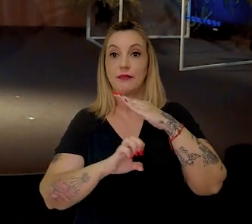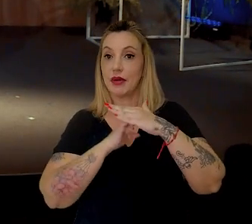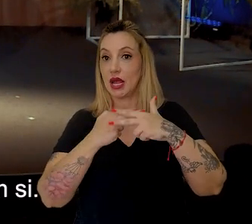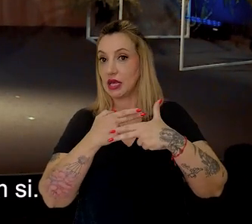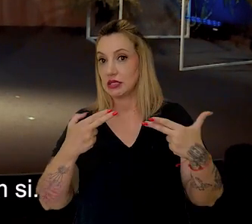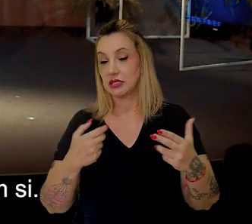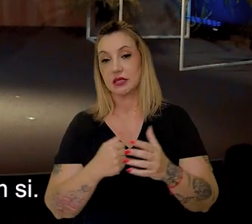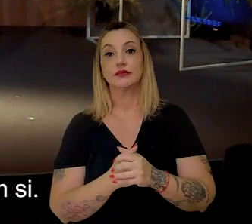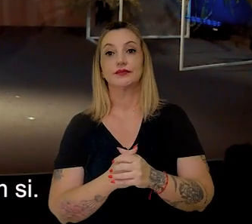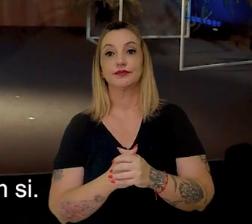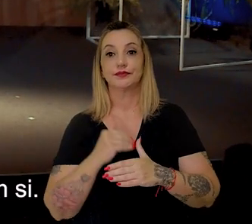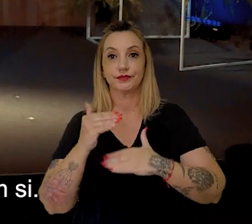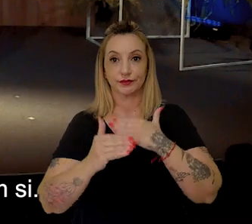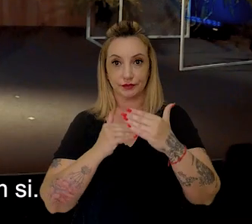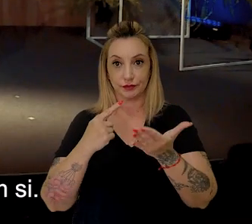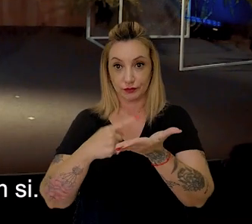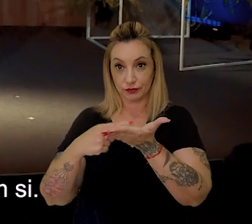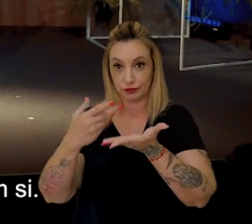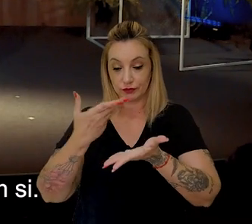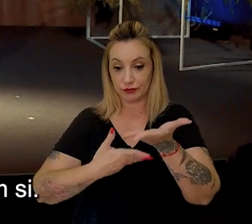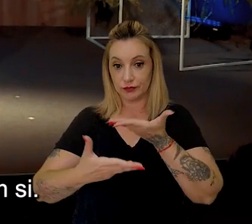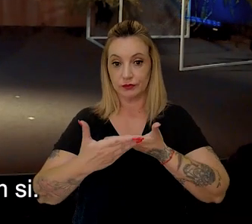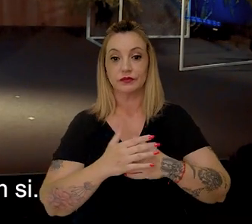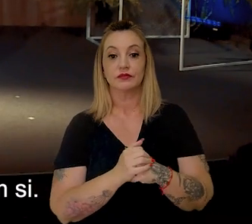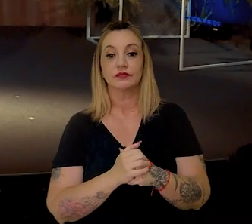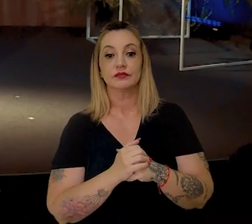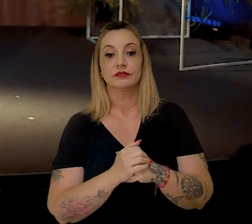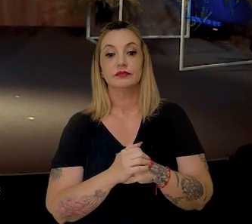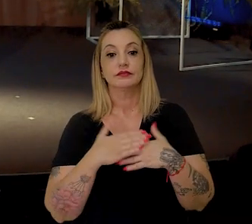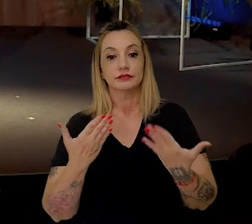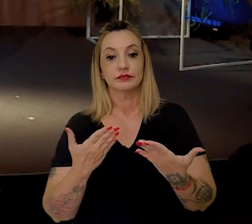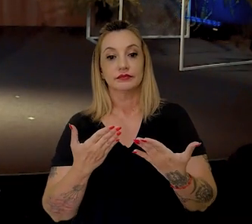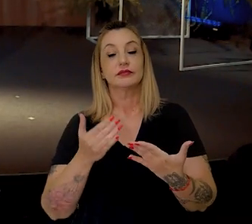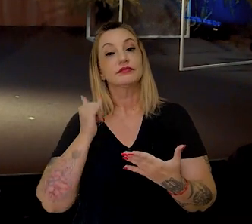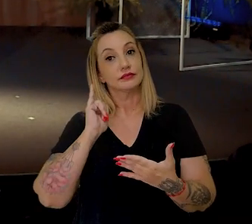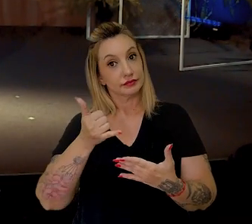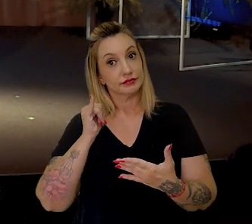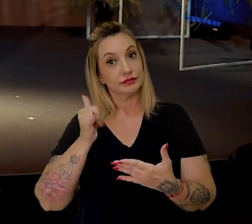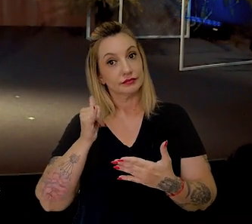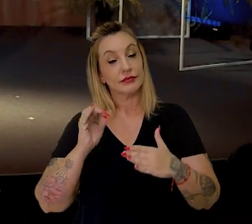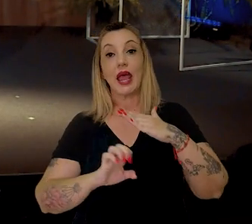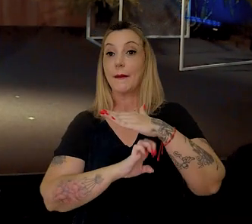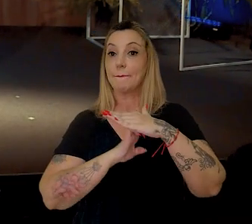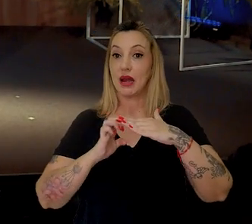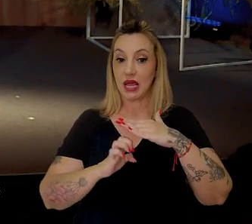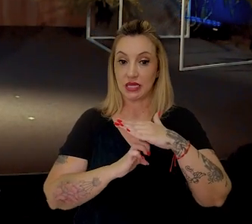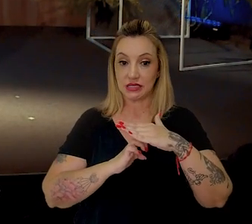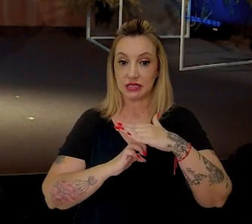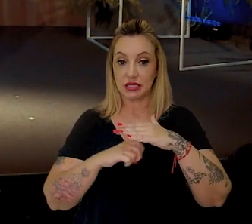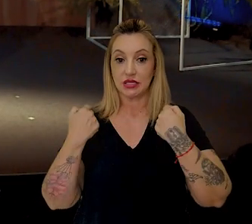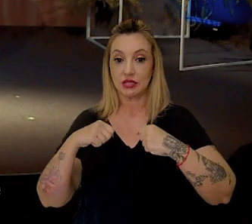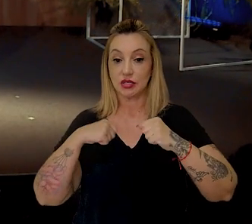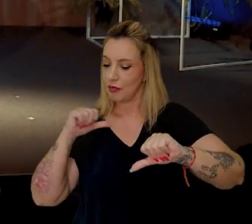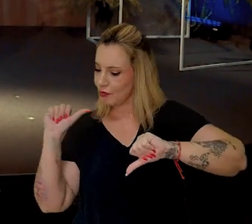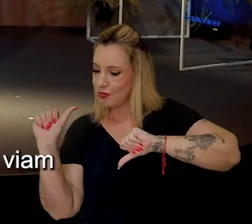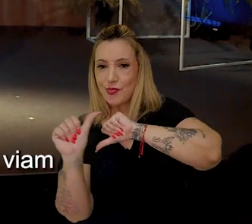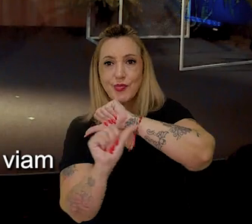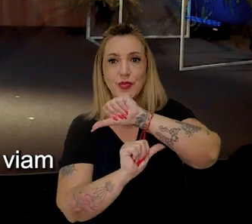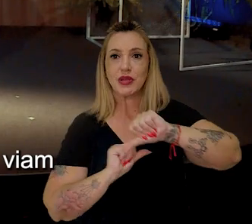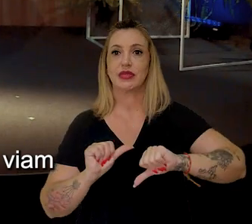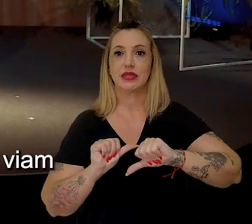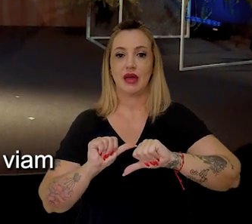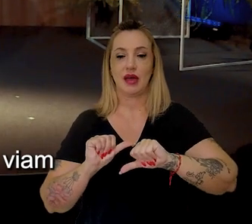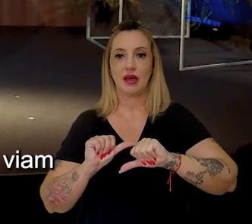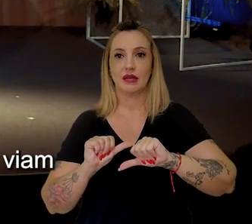Eh dentro do processo de negociação em si né mas lá eu já dizia que as empresas elas tinham que mudar totalmente o